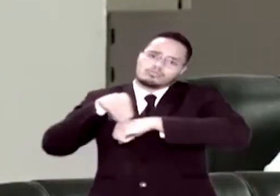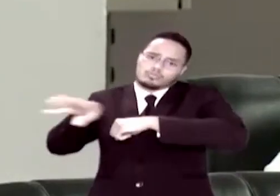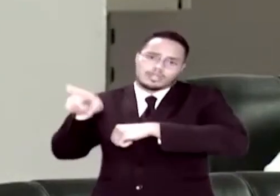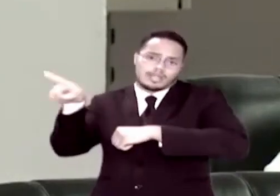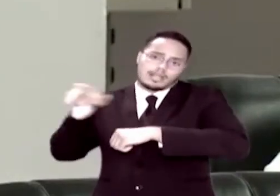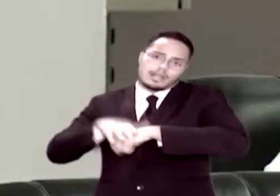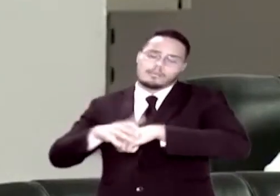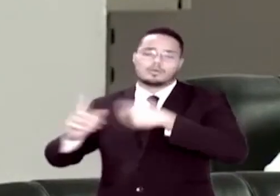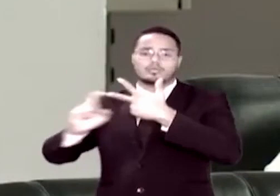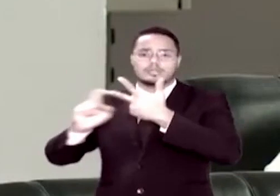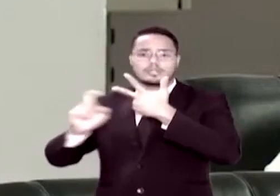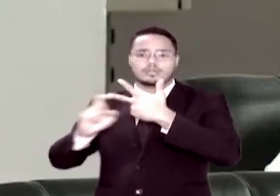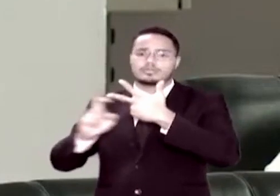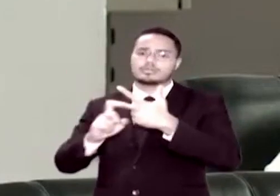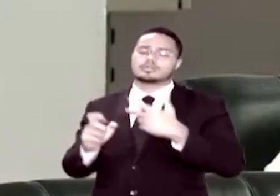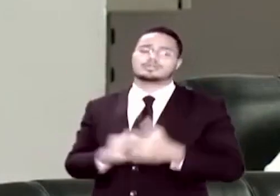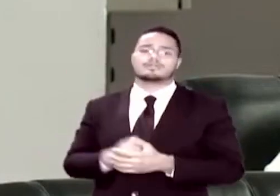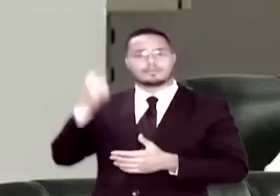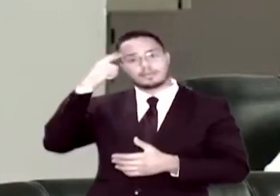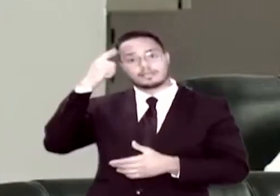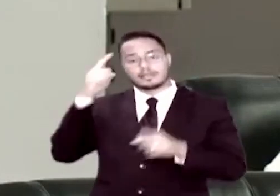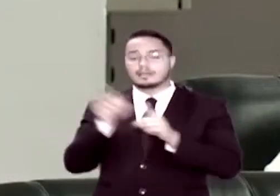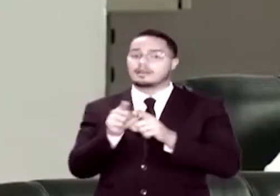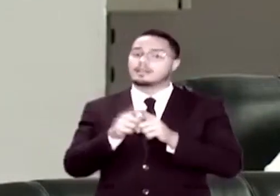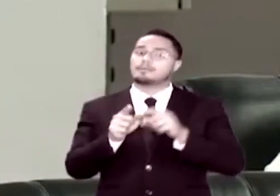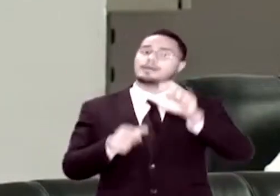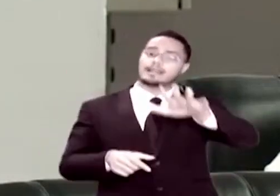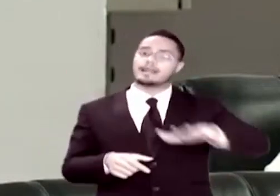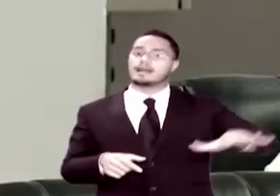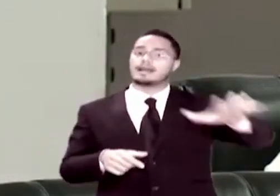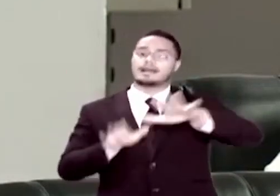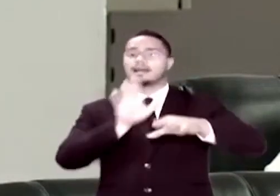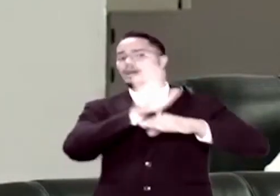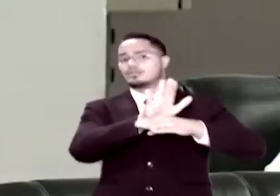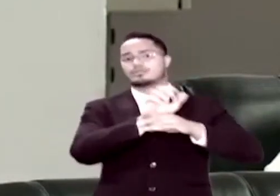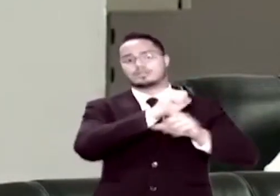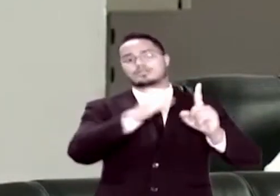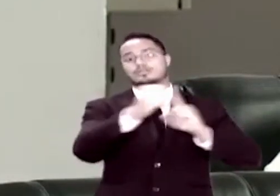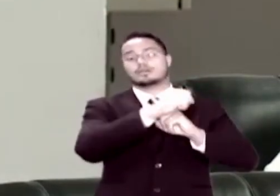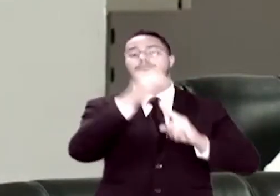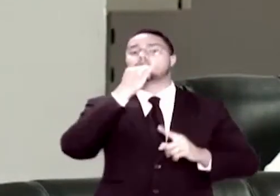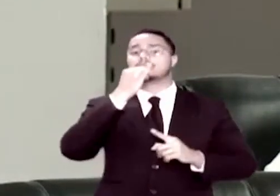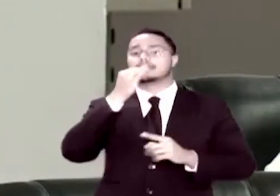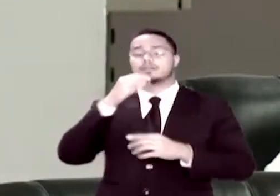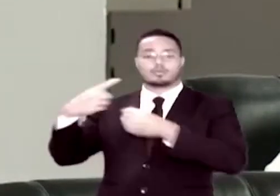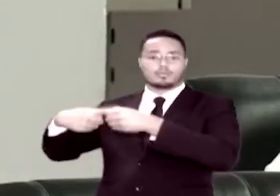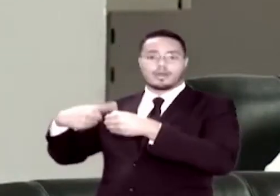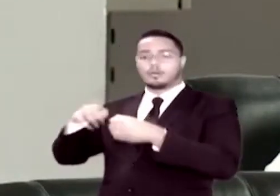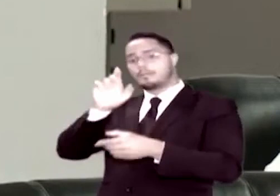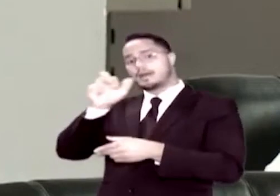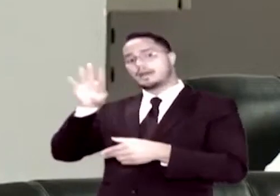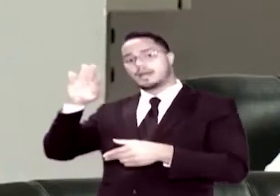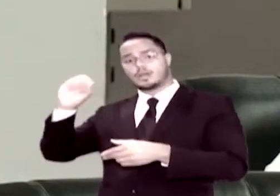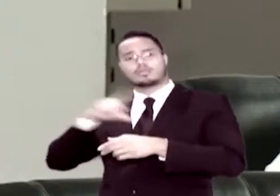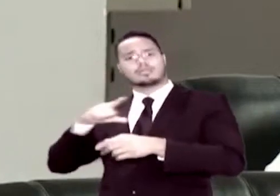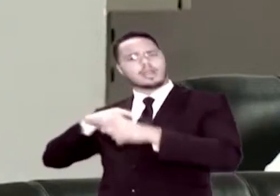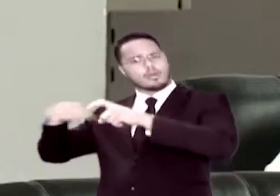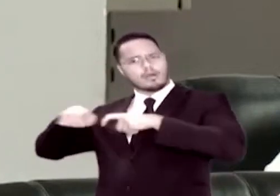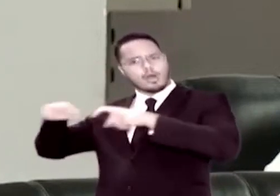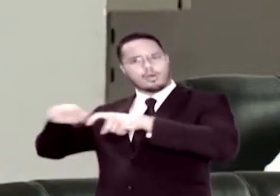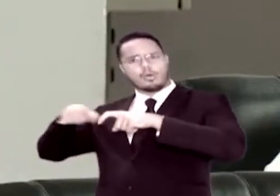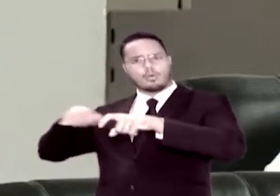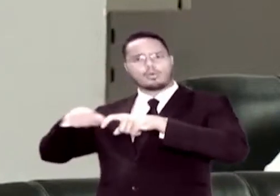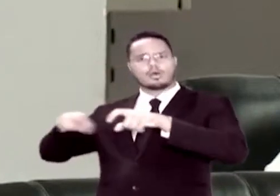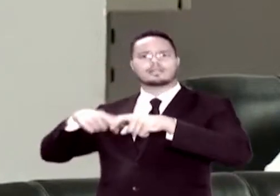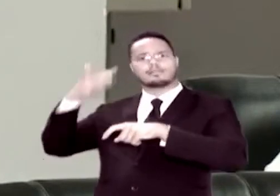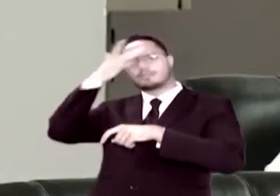logicamente isso parte da própria sociedade ali no Barreto mesmo já tem horta Comunitária e tantos outros lugares então é dentro desse contexto que a